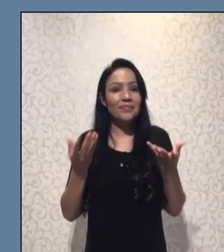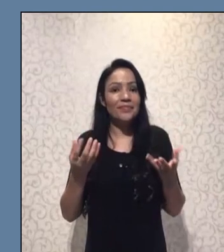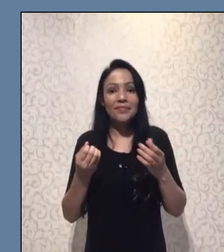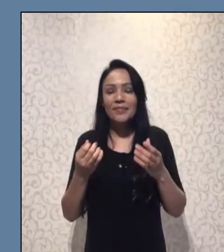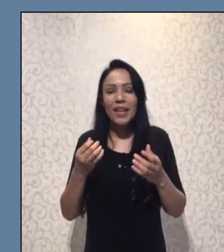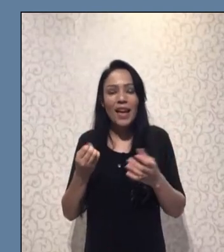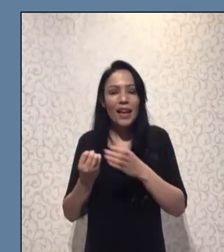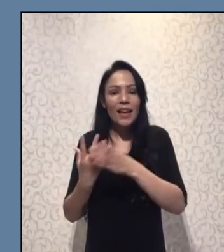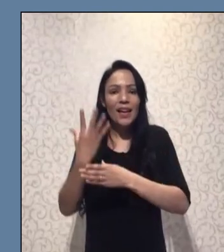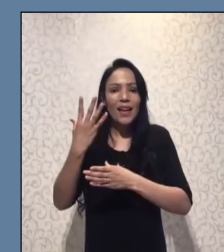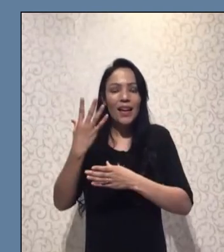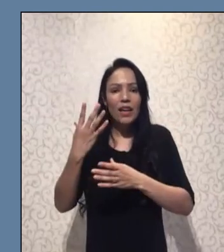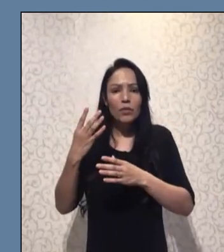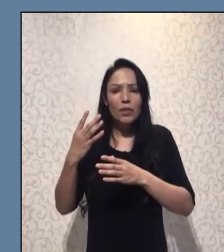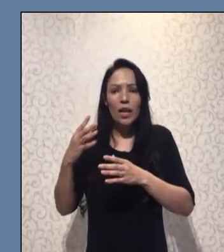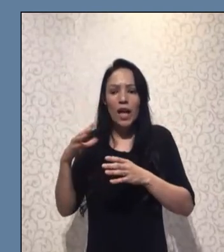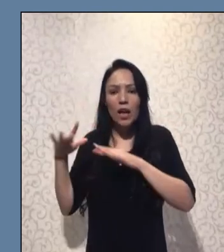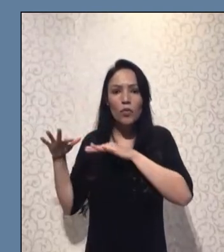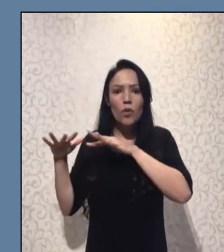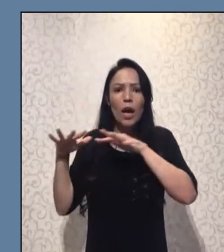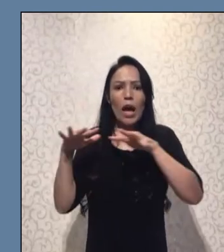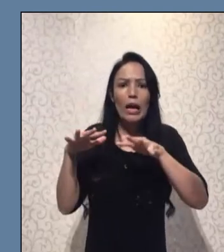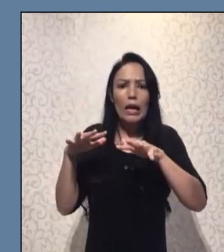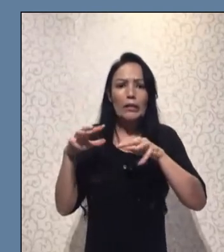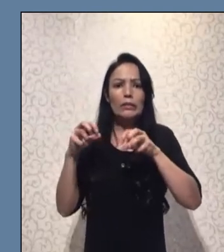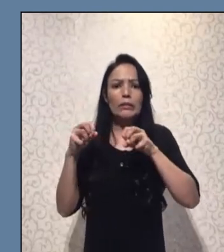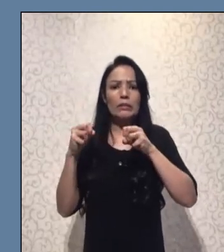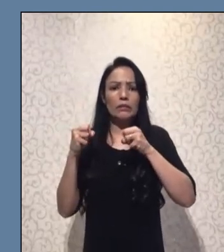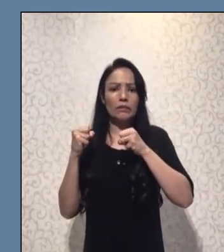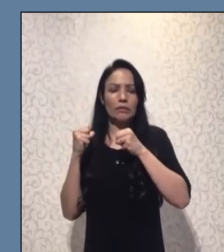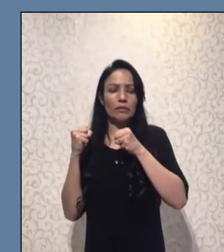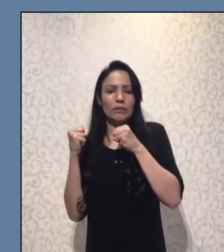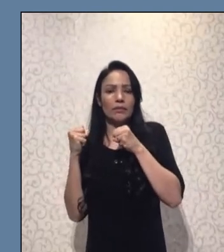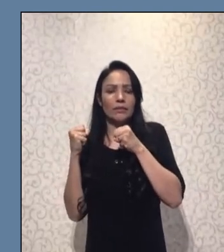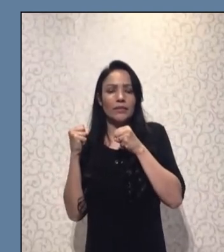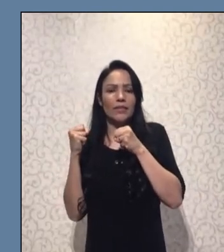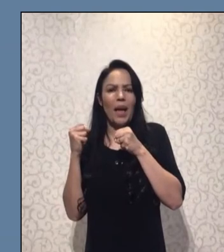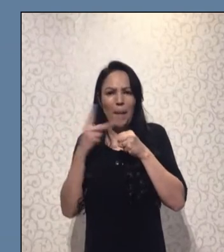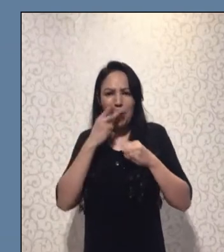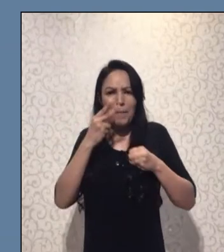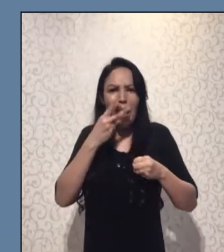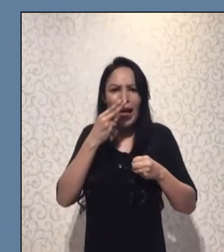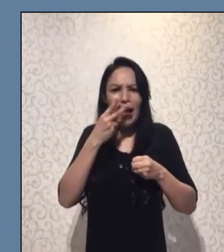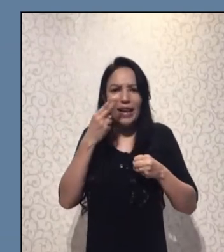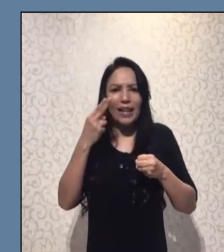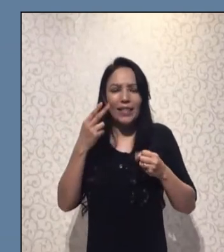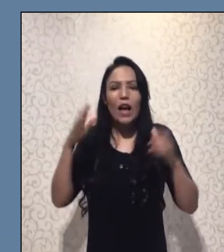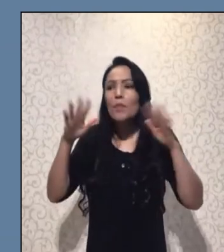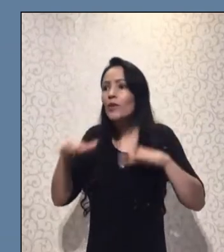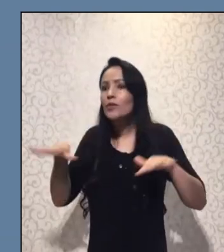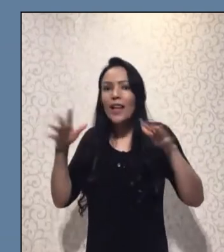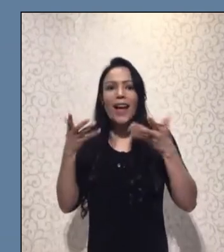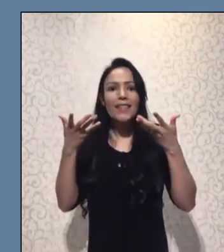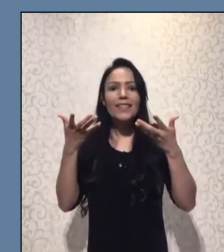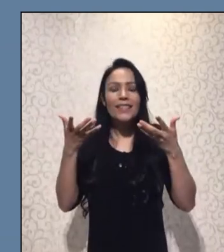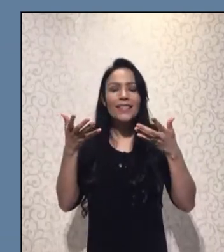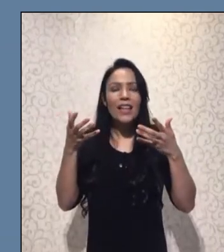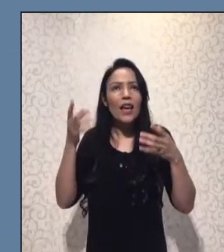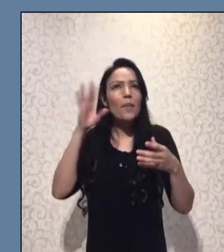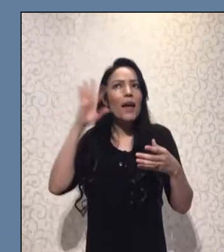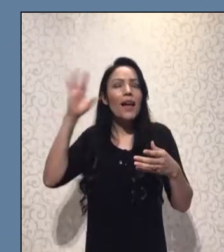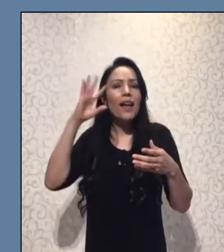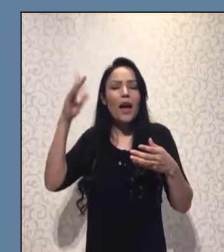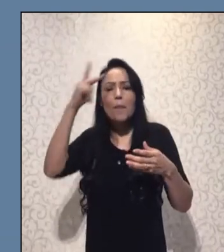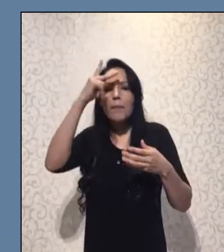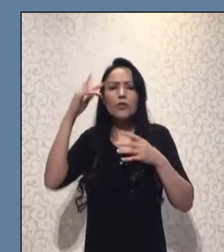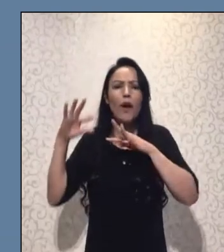demanda reprimida, né? Eu vi uma imagem, o Metropolitan abriu agora, eu vi uma imagem das pessoas entrando. É assim,